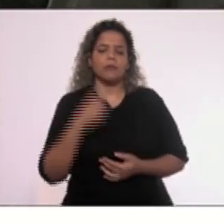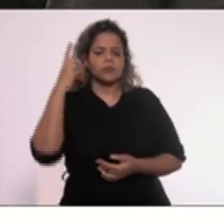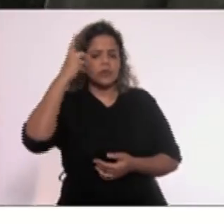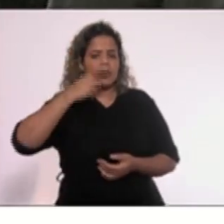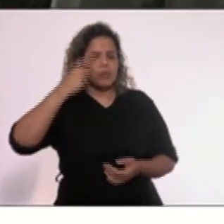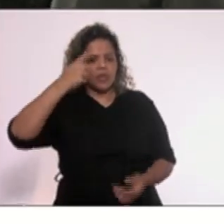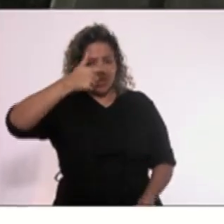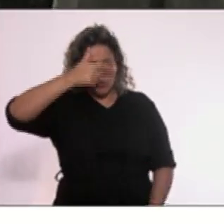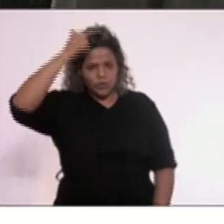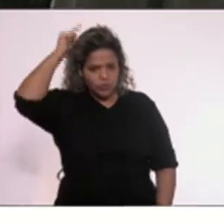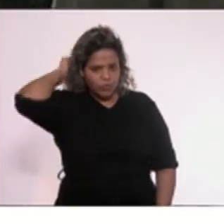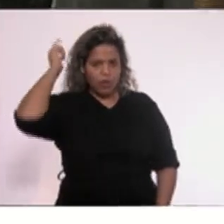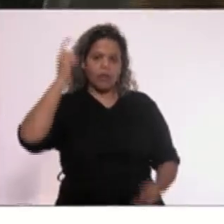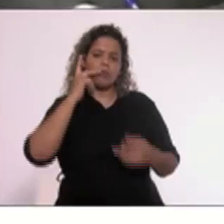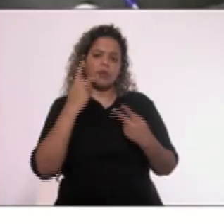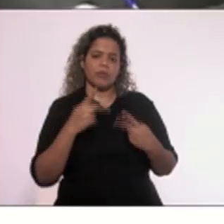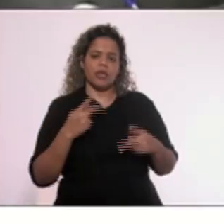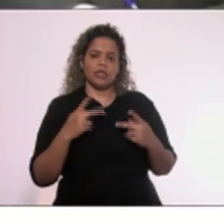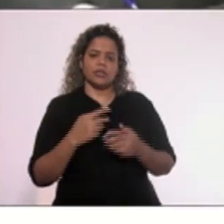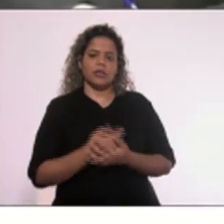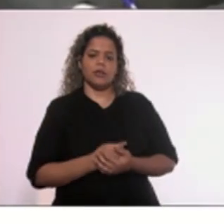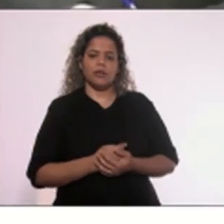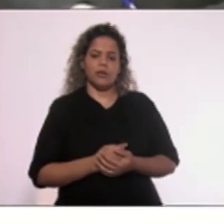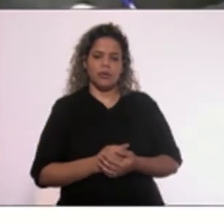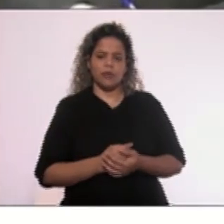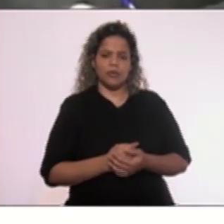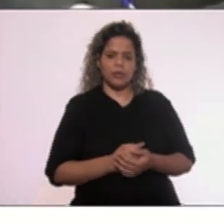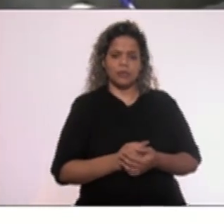Luiz Paulo para emitir o parecer.